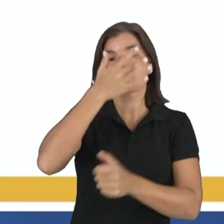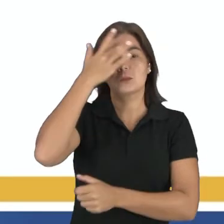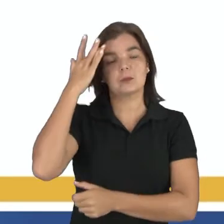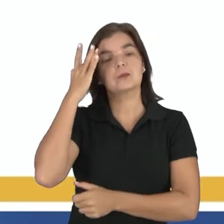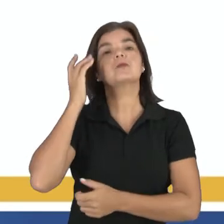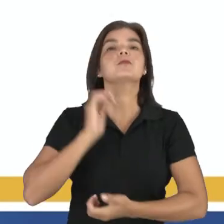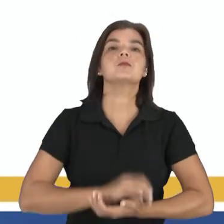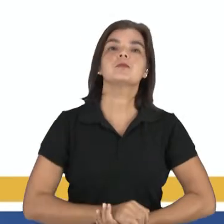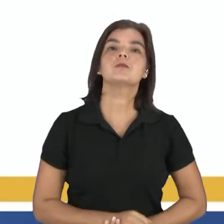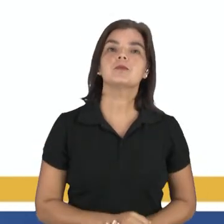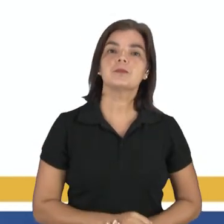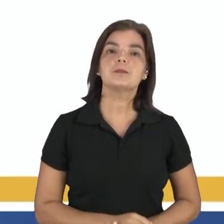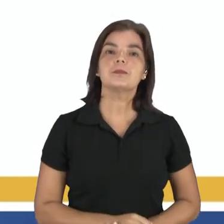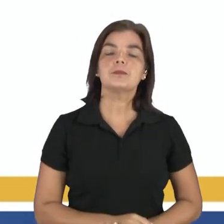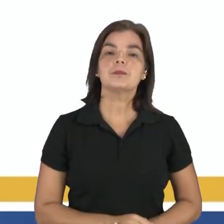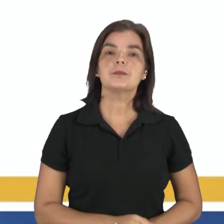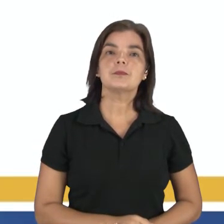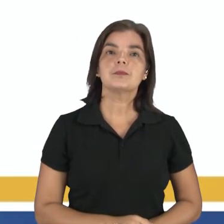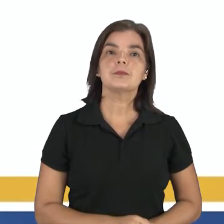descendentes.